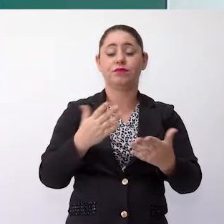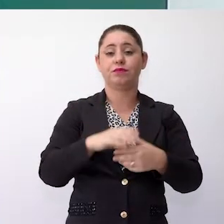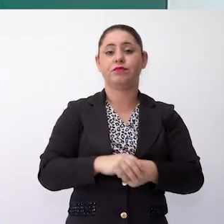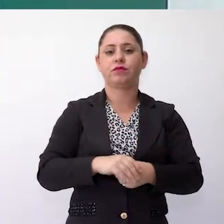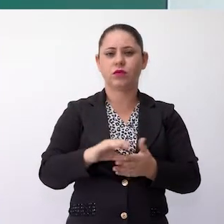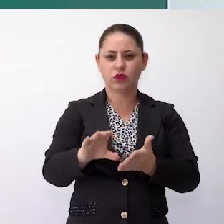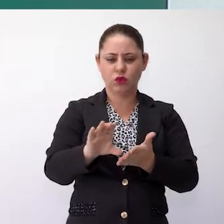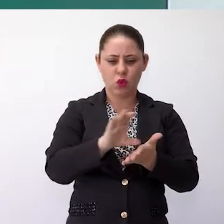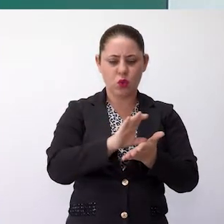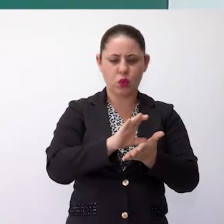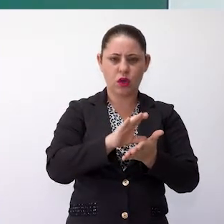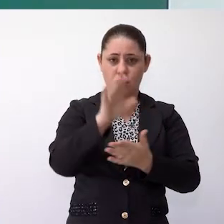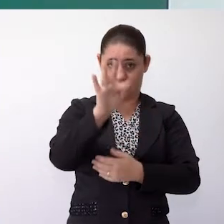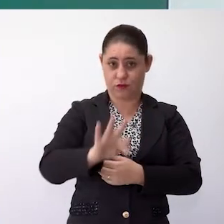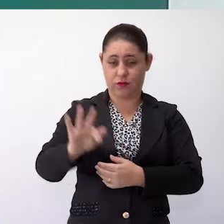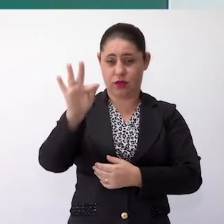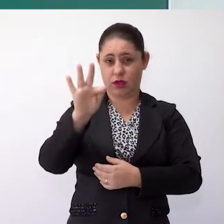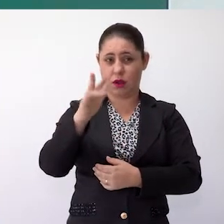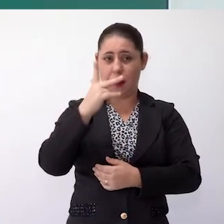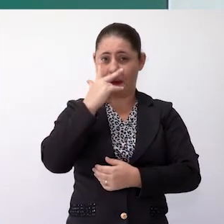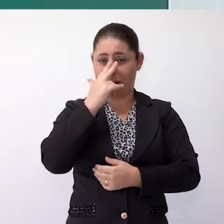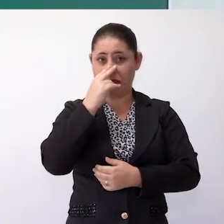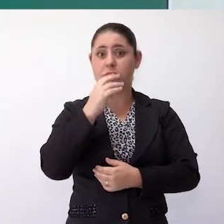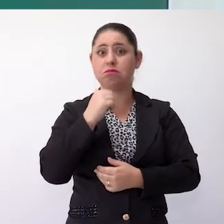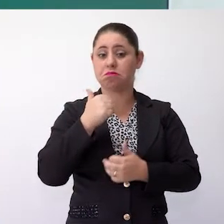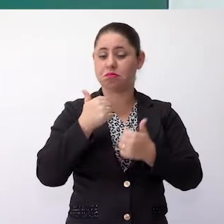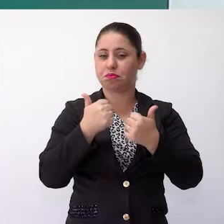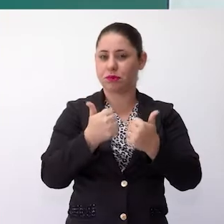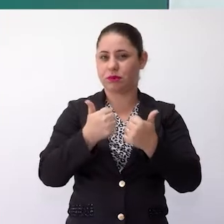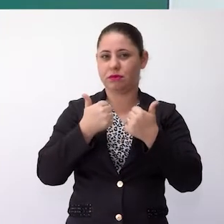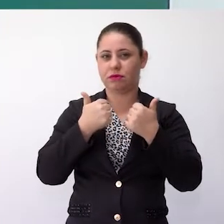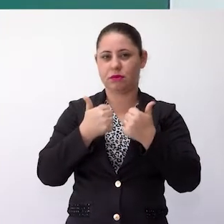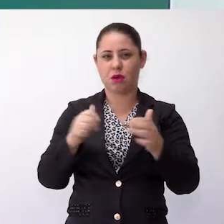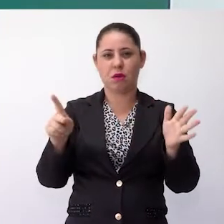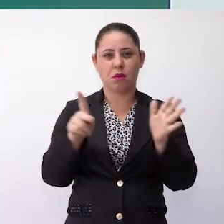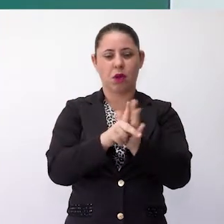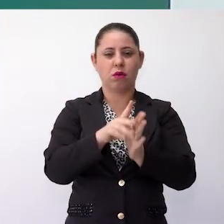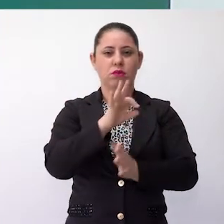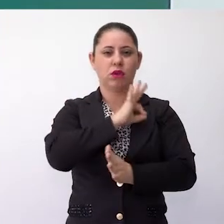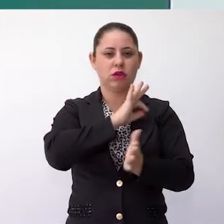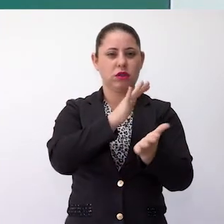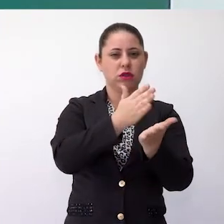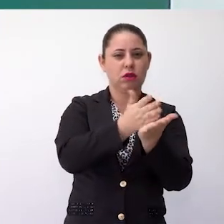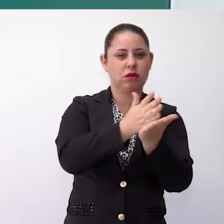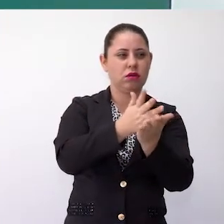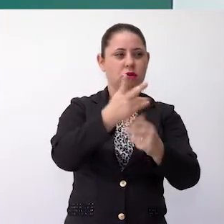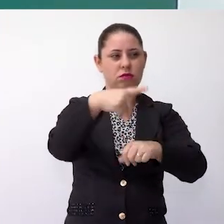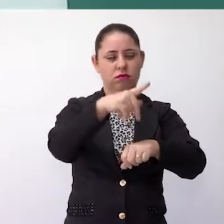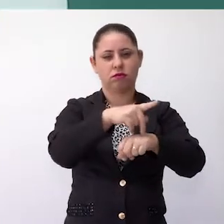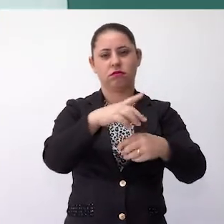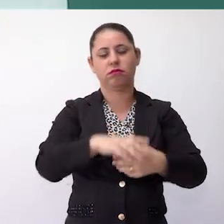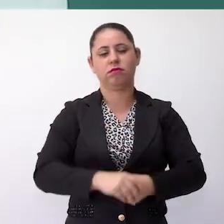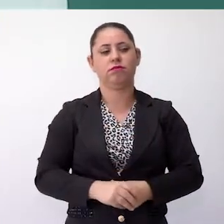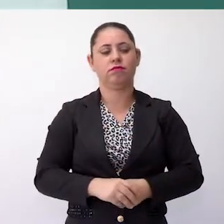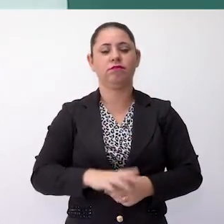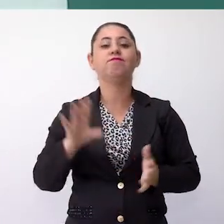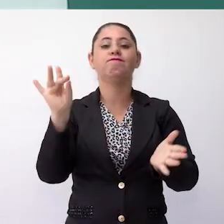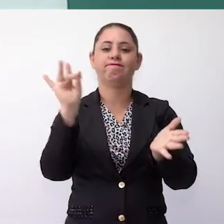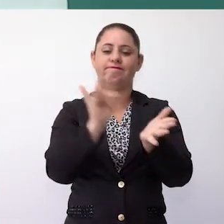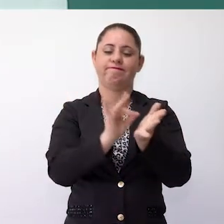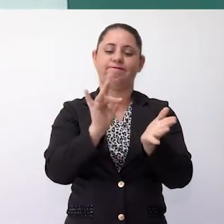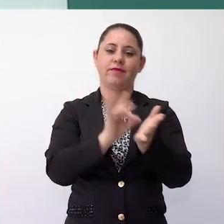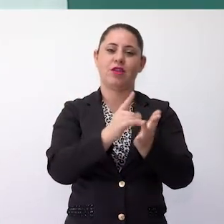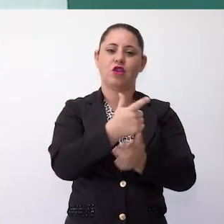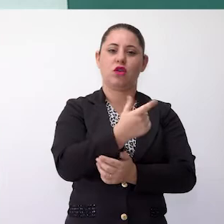Aquele recurso, tem um recurso federal aí, parece que muito bom para o policiamento de fronteira, né? Nós realmente, em 2021,